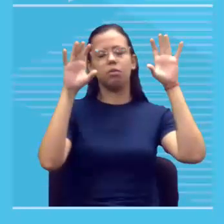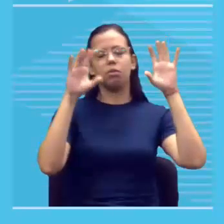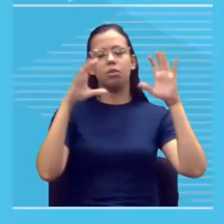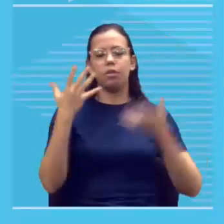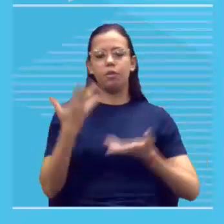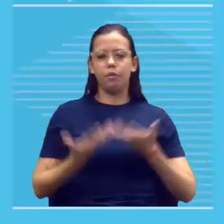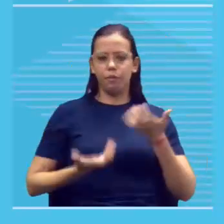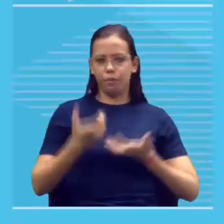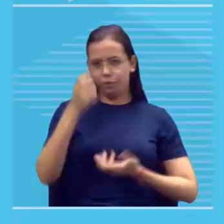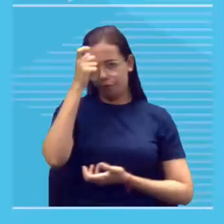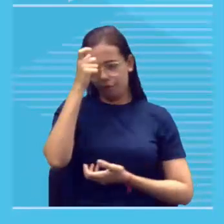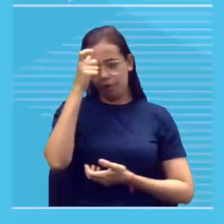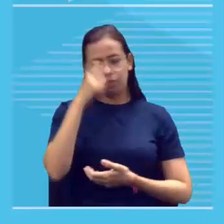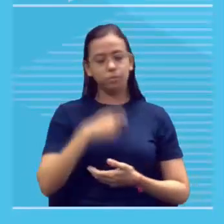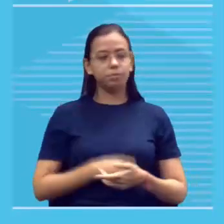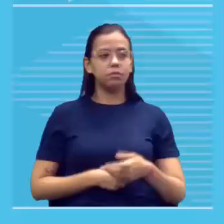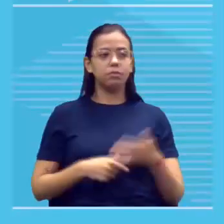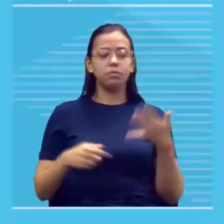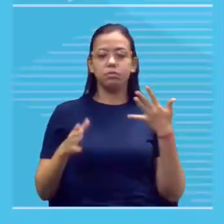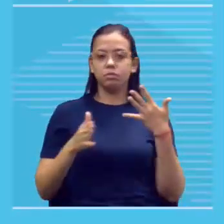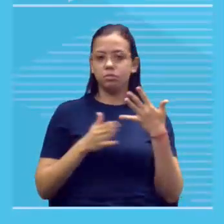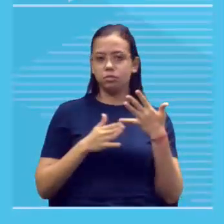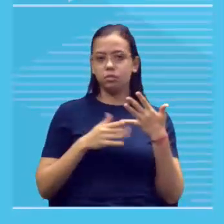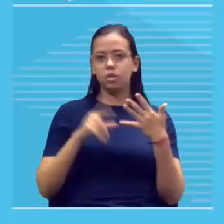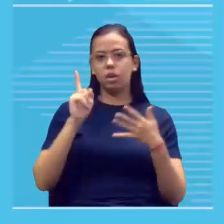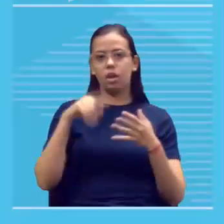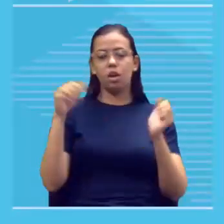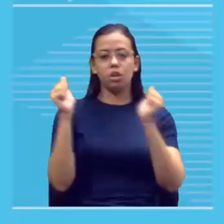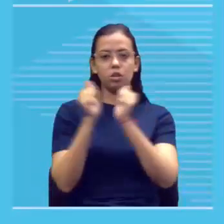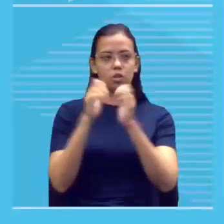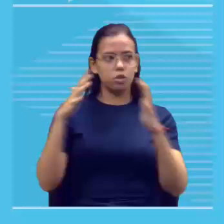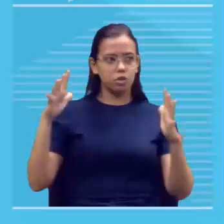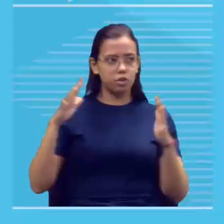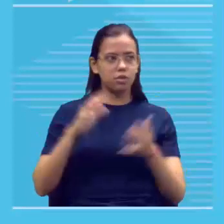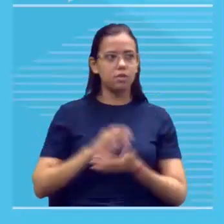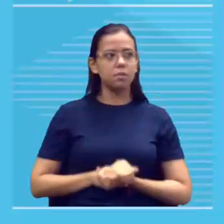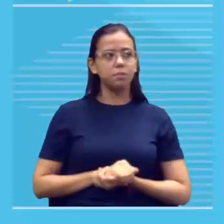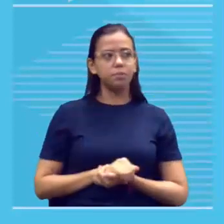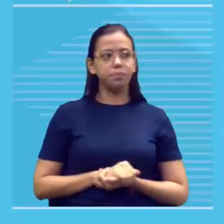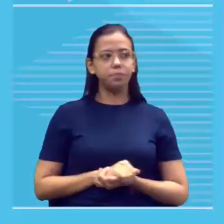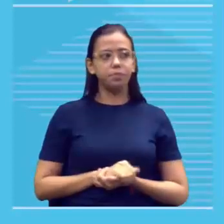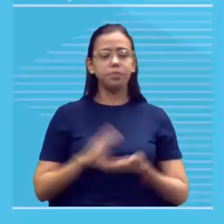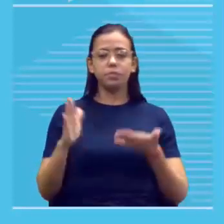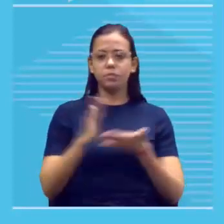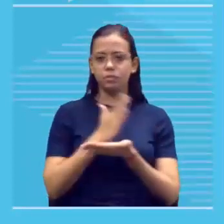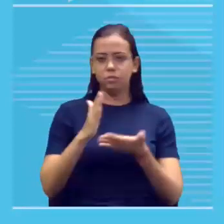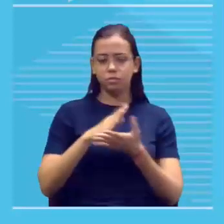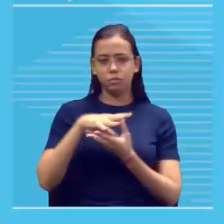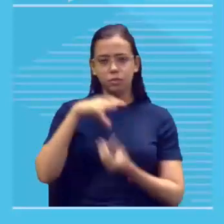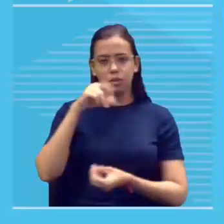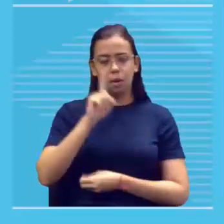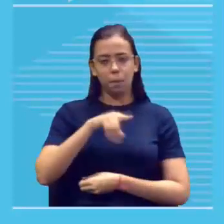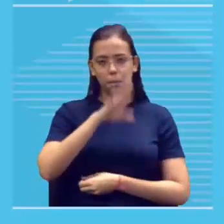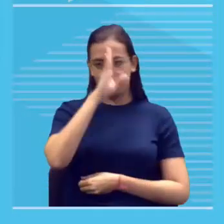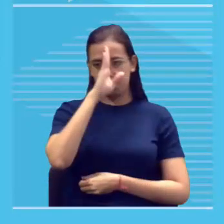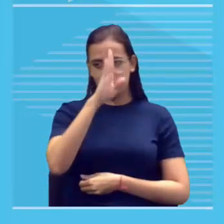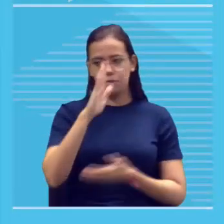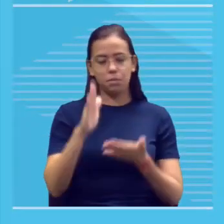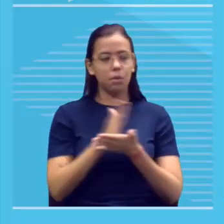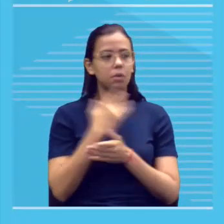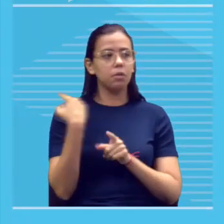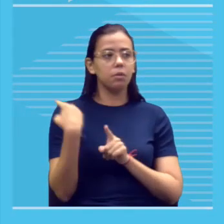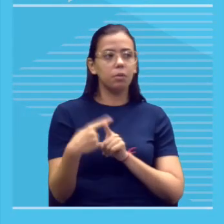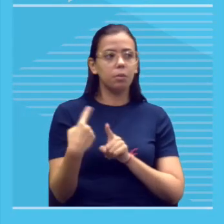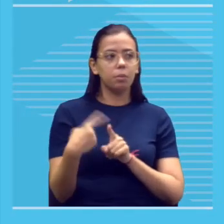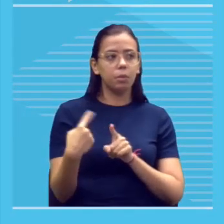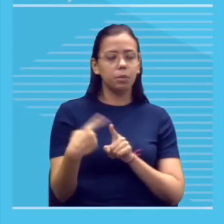o livro do espírito dos Espíritos é a principal obra do Espiritismo porque porque